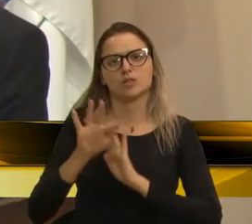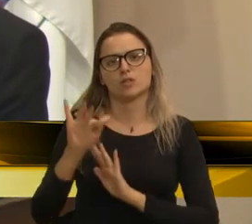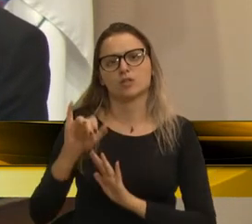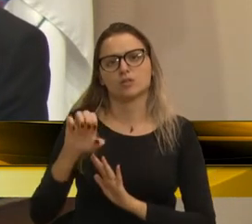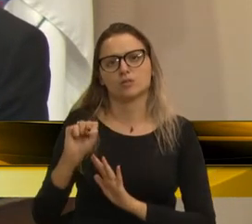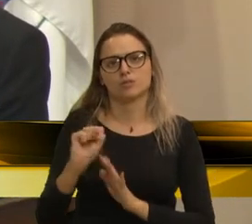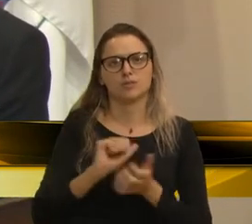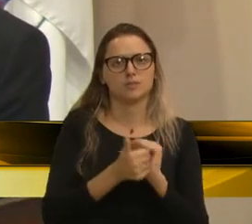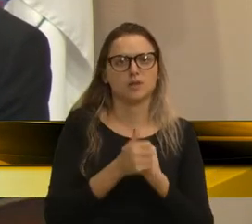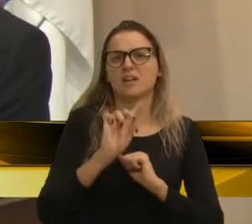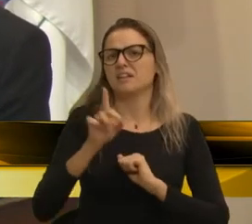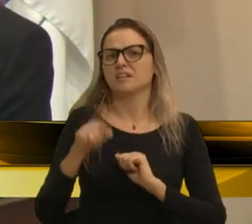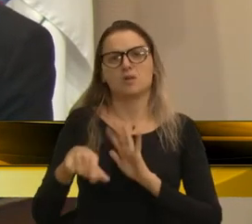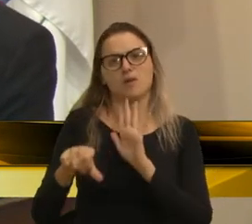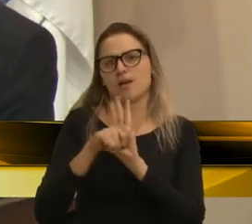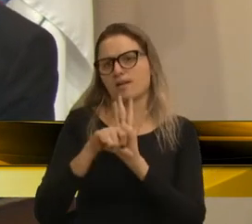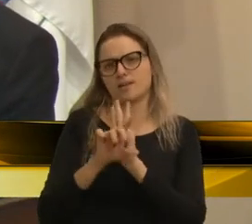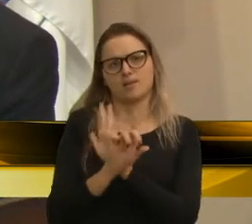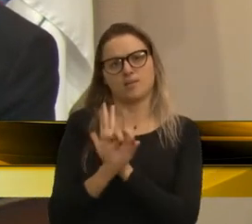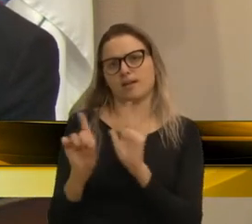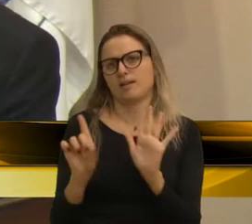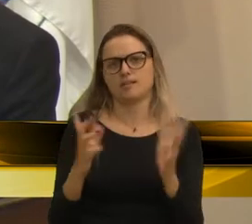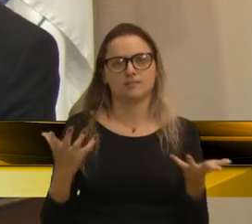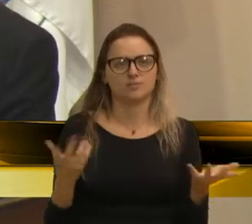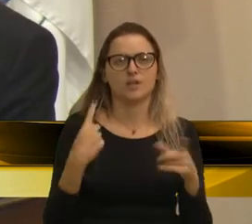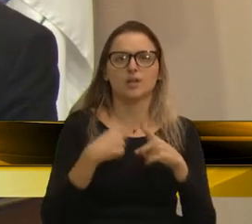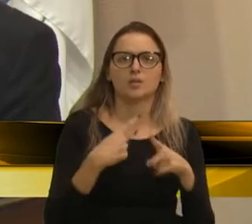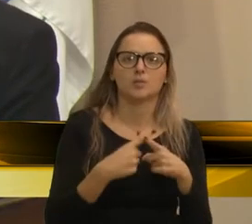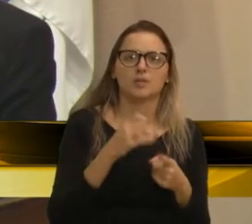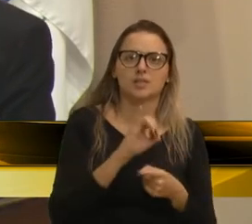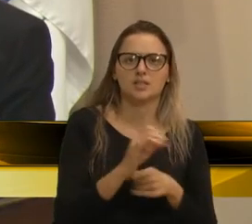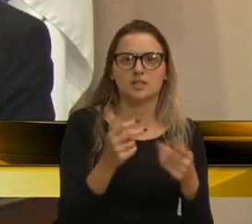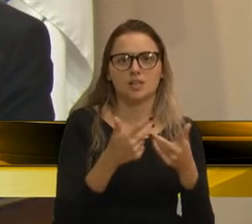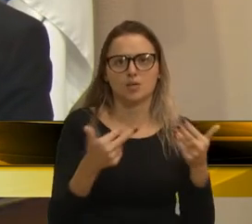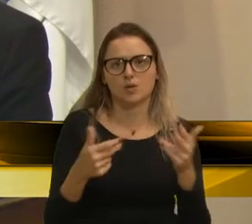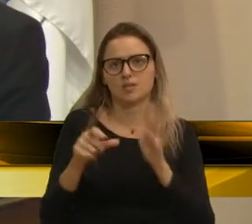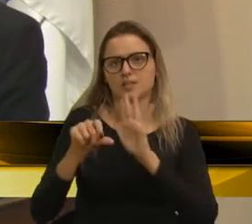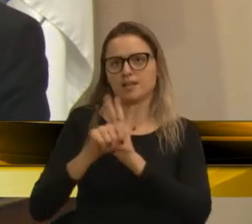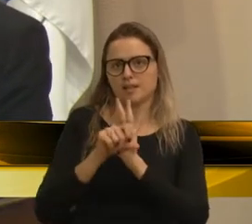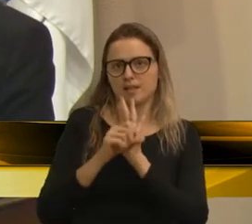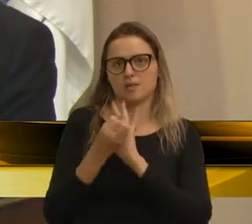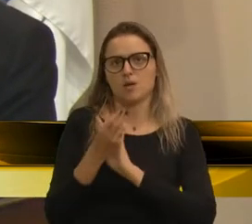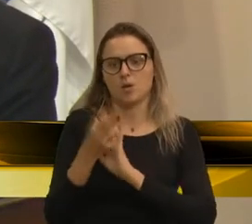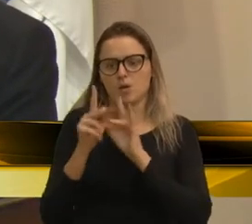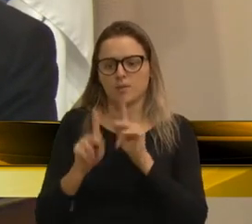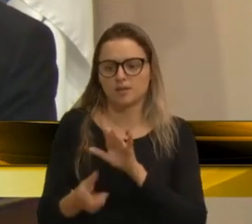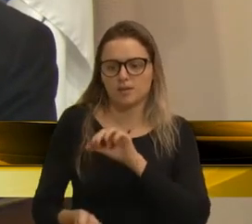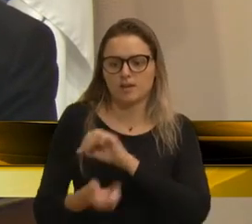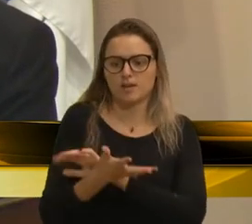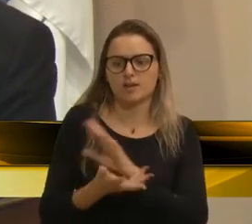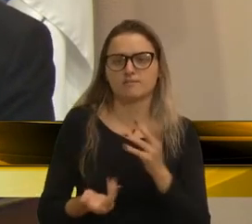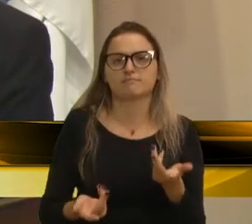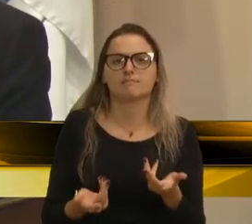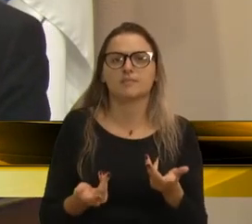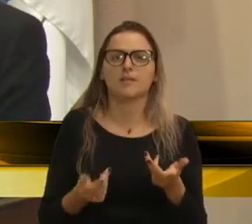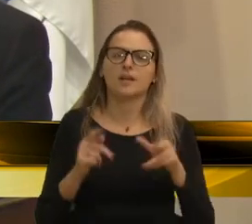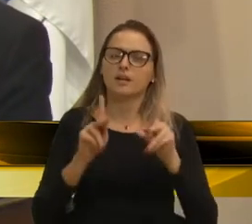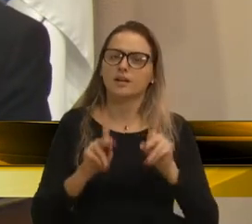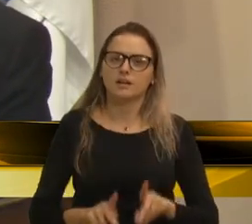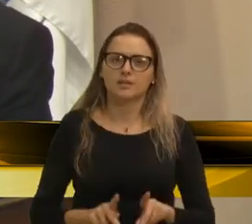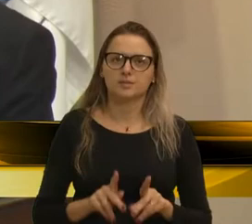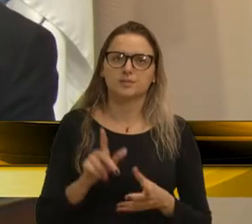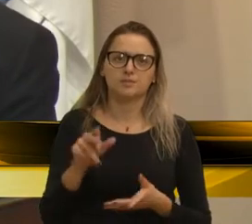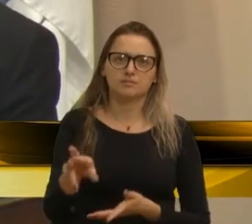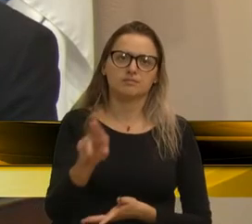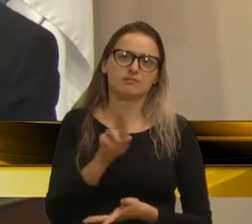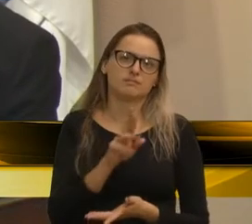coisa de criminoso. Porque se fosse coisa de criminoso, de gente fraudulenta, de gente que fazia com má intenção, essas pessoas tinham que ter